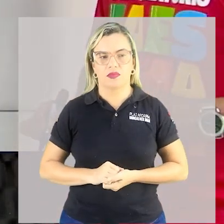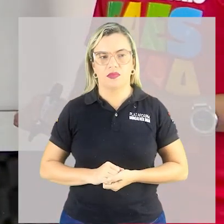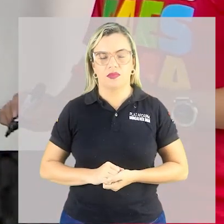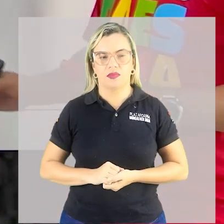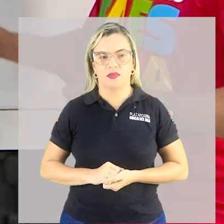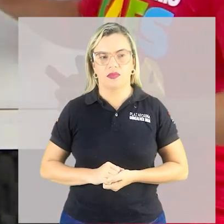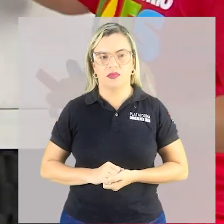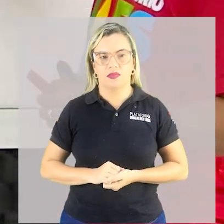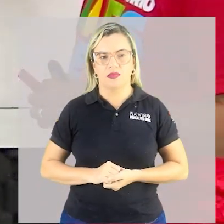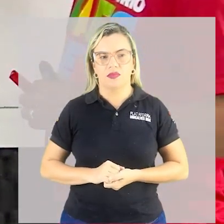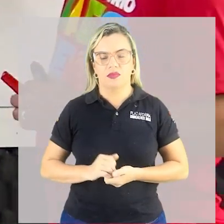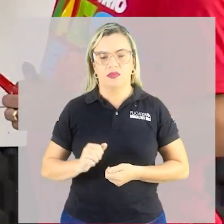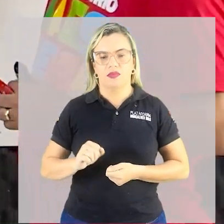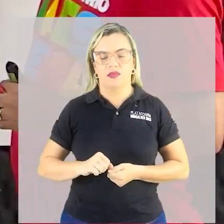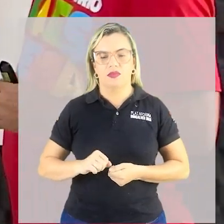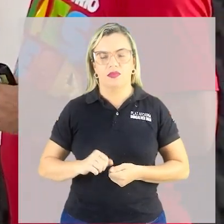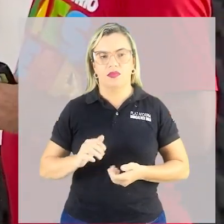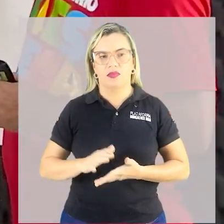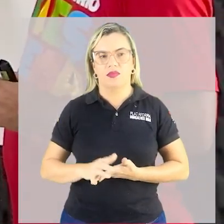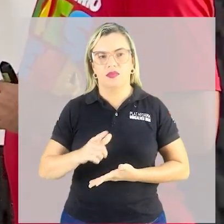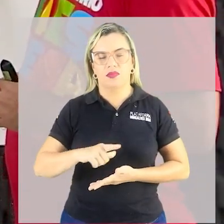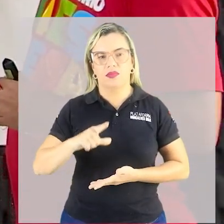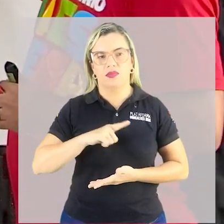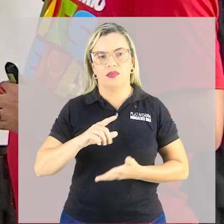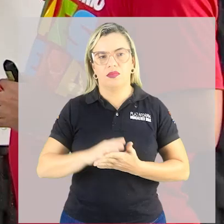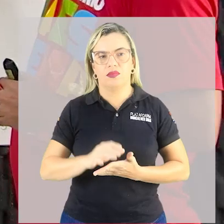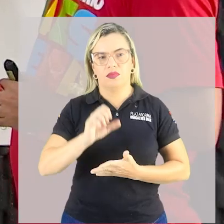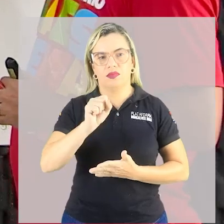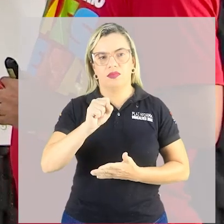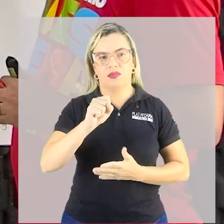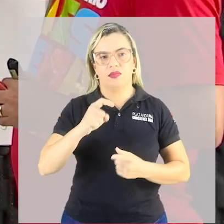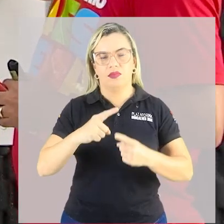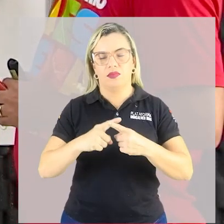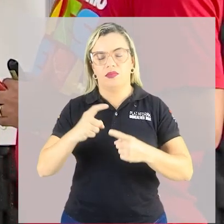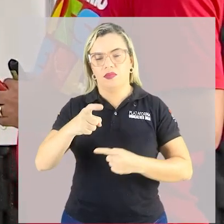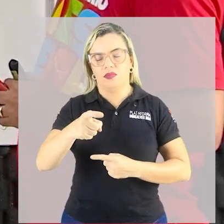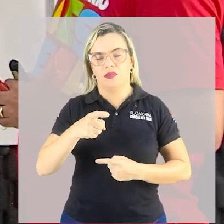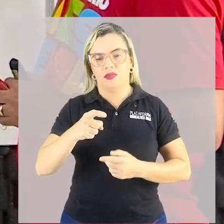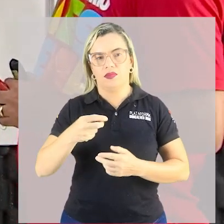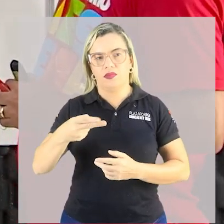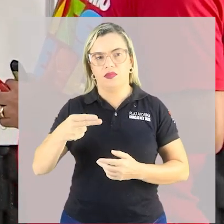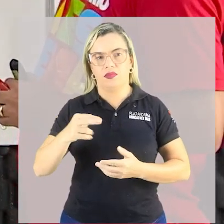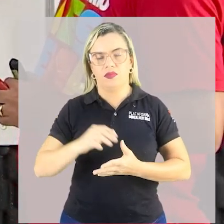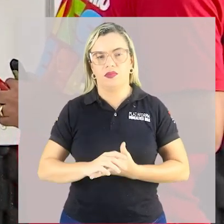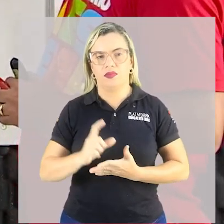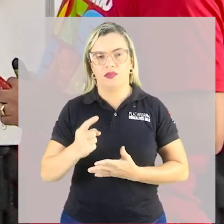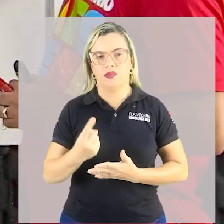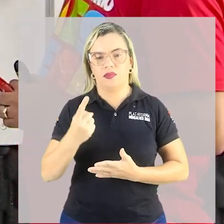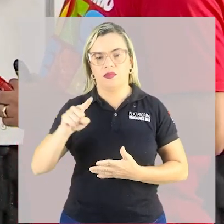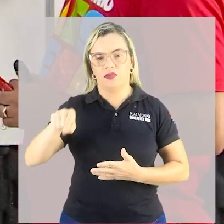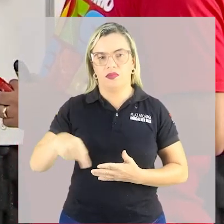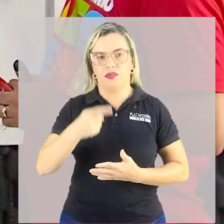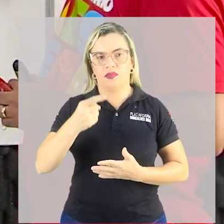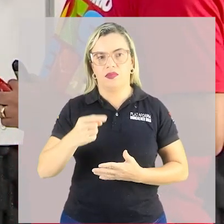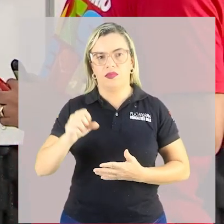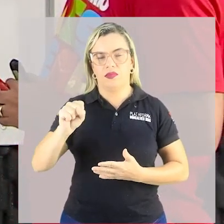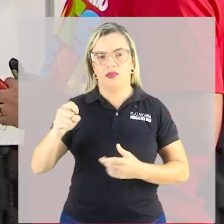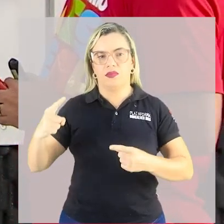Fazendo o produto do meio pelos extremos, a gente vai ter 8x igual a quanto? A